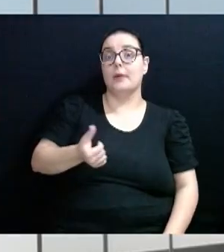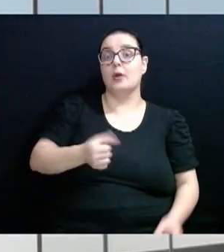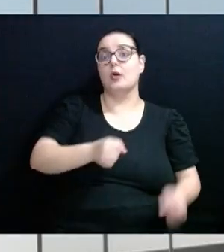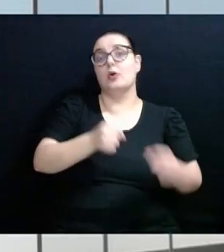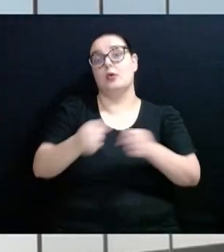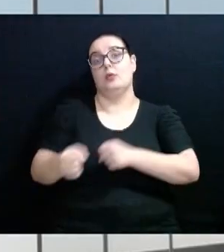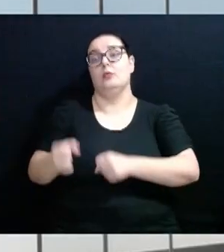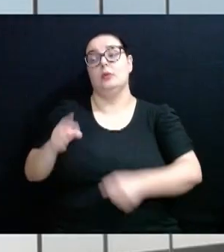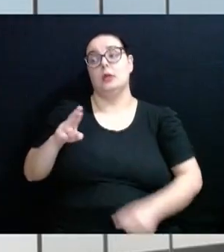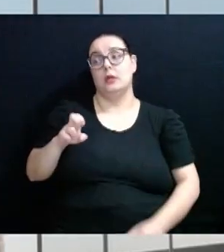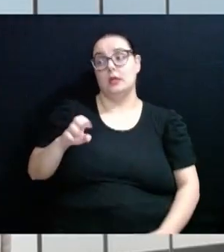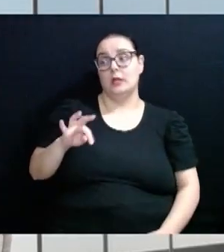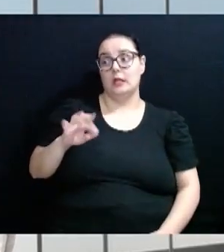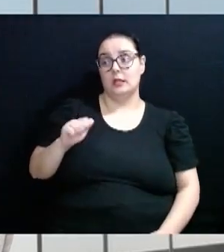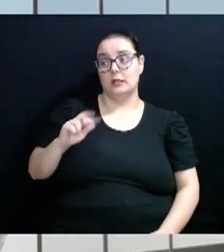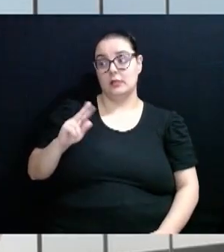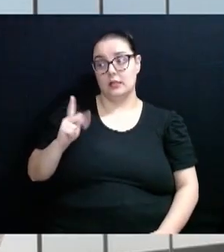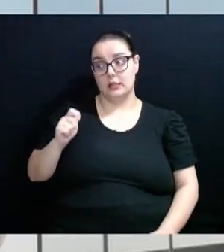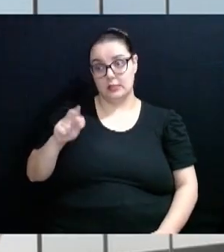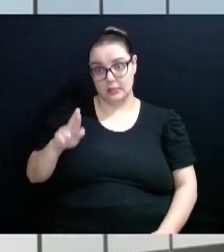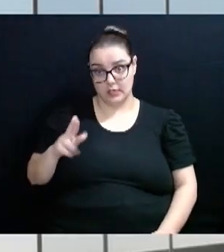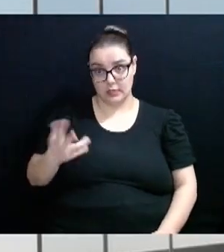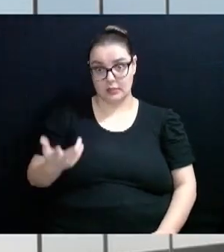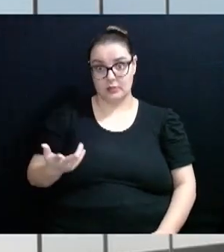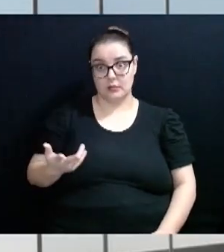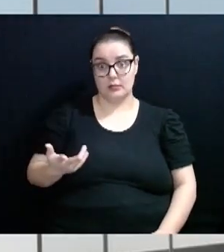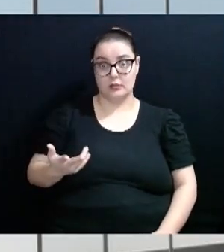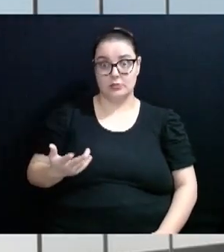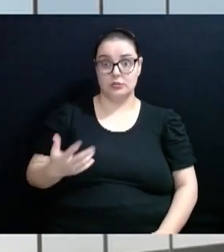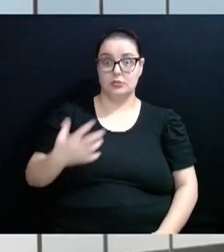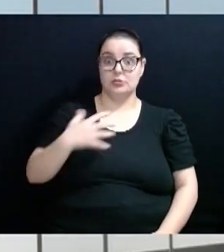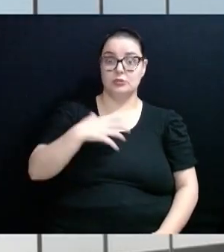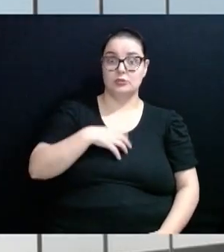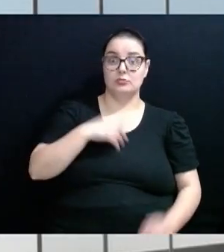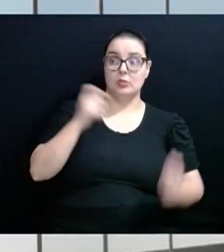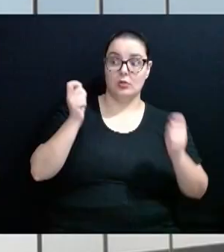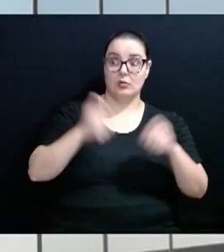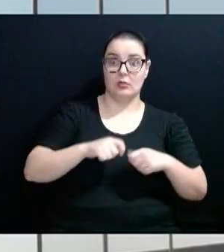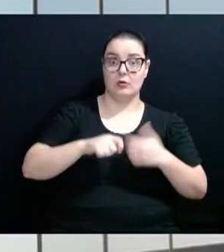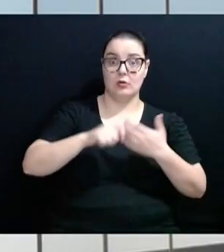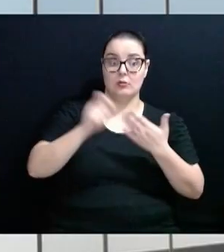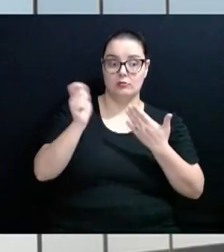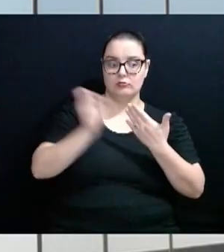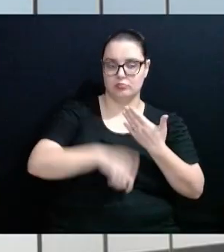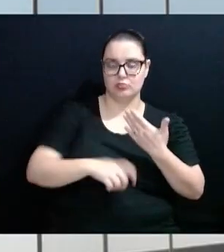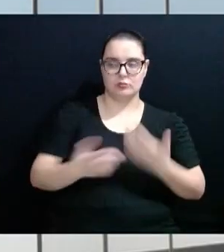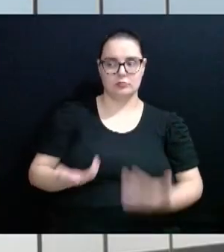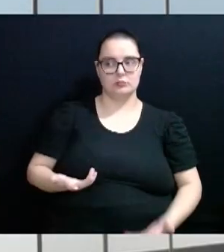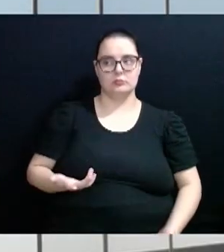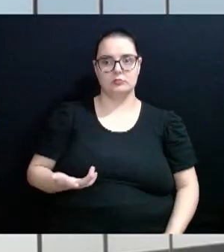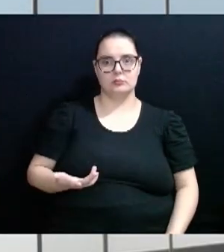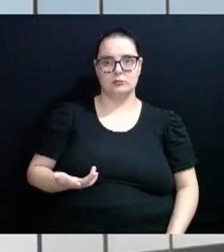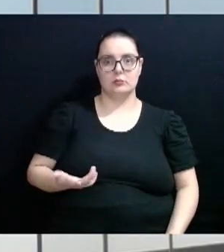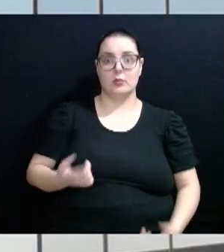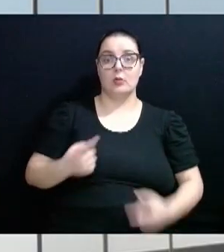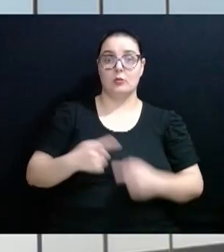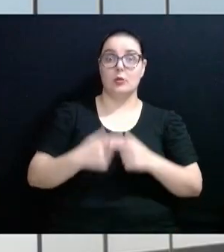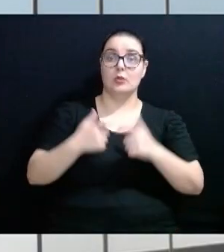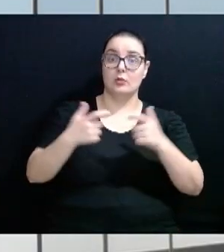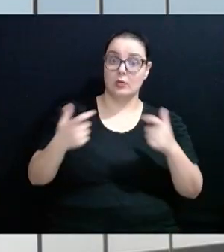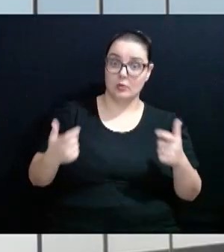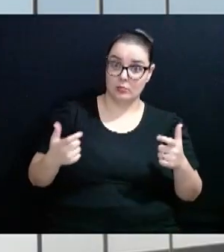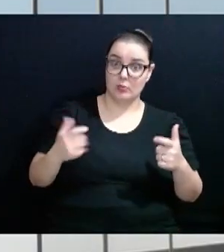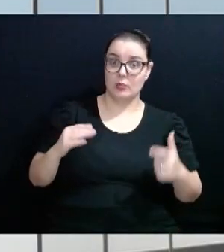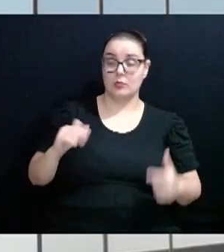retaliar, né? Retaliar de uma maneira efetiva, porque na maior parte dos